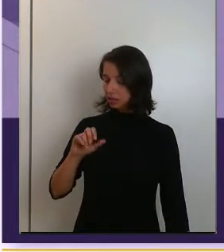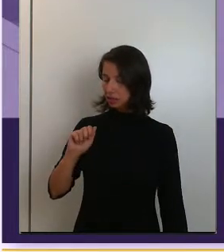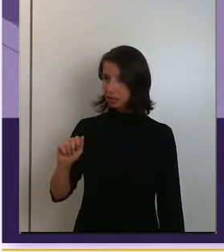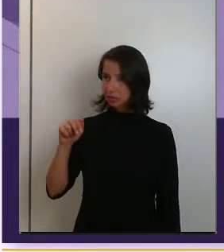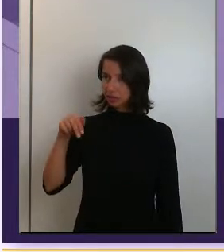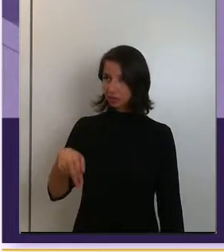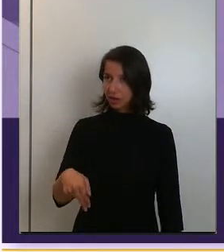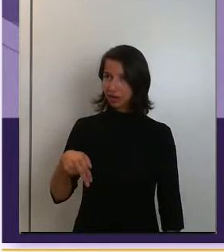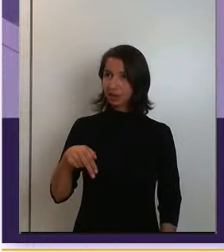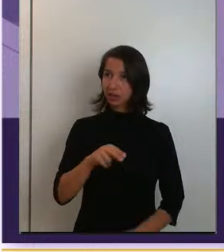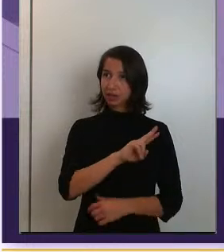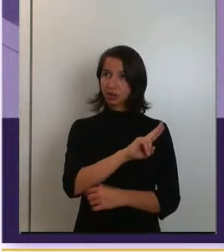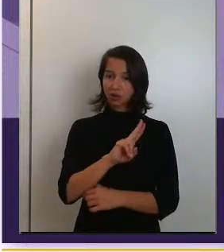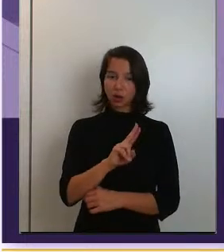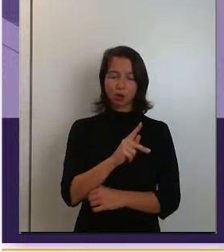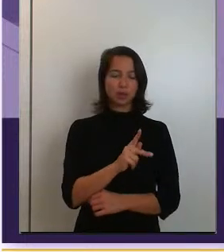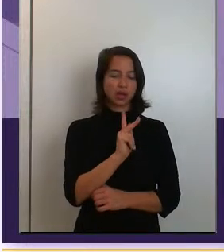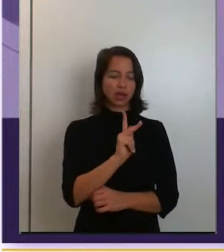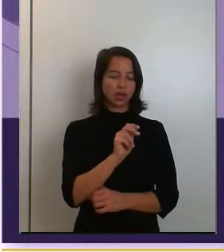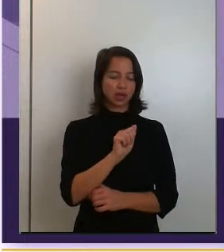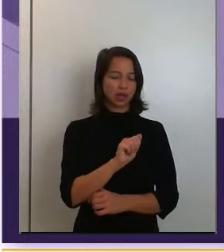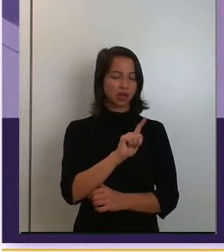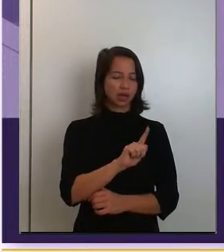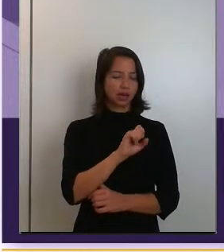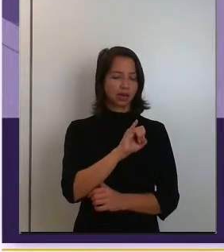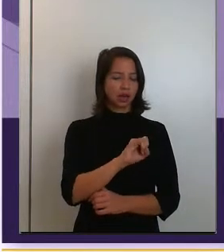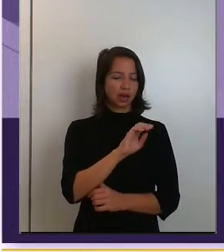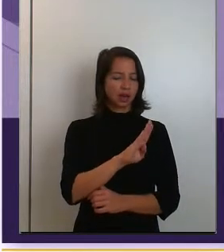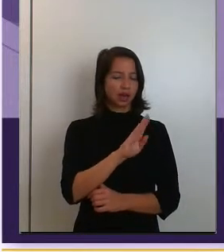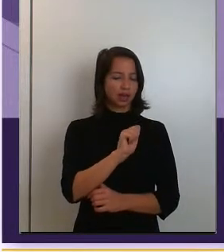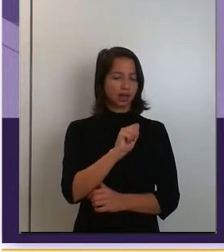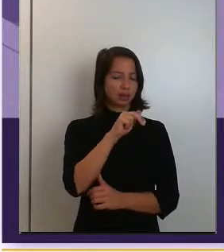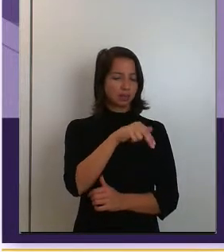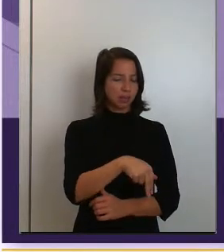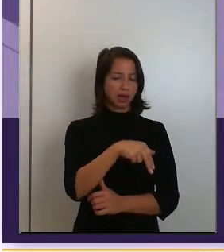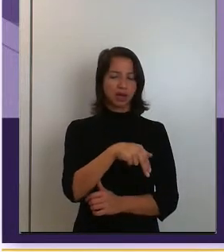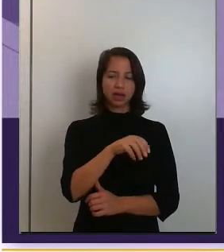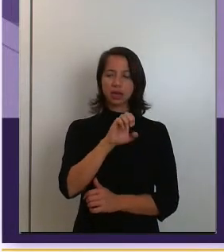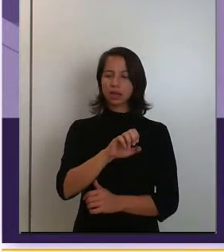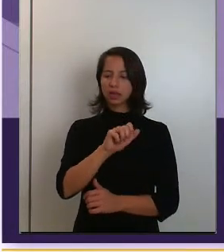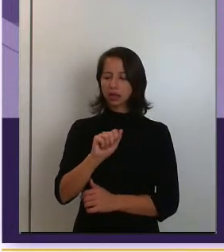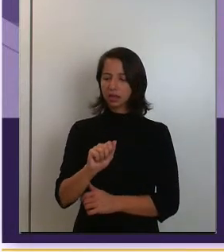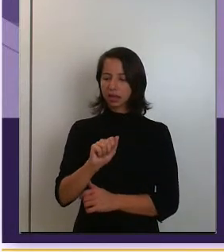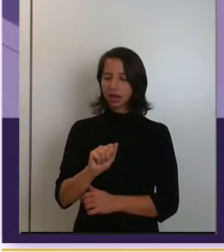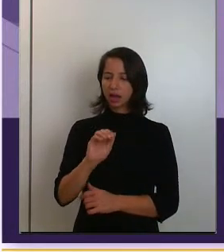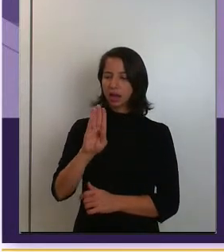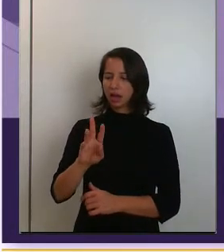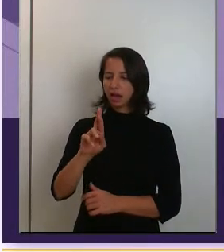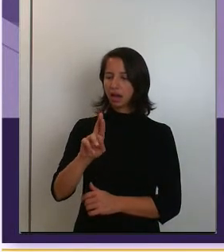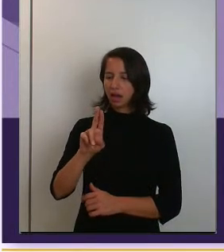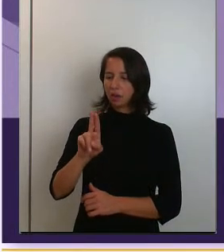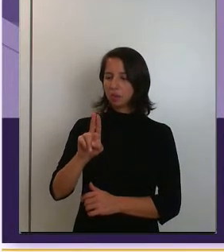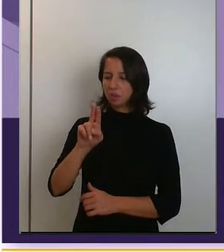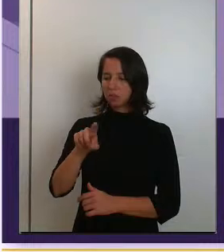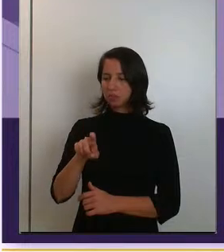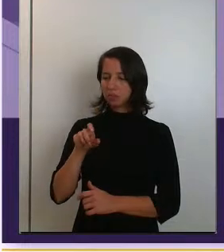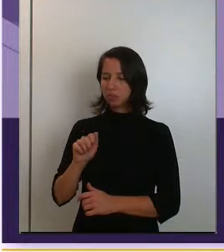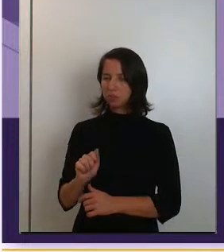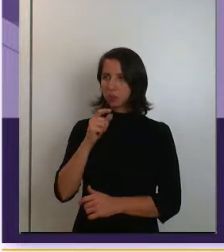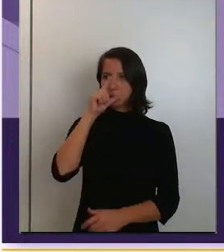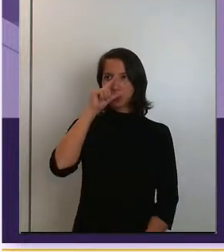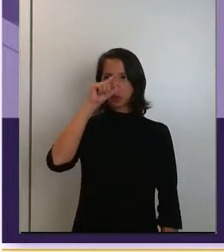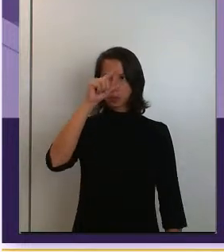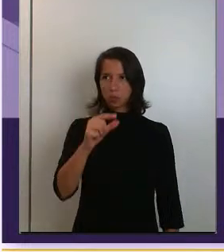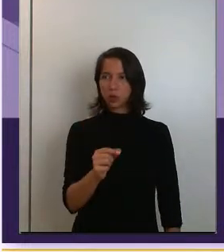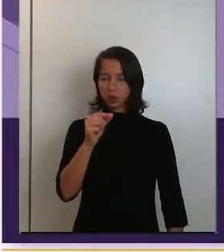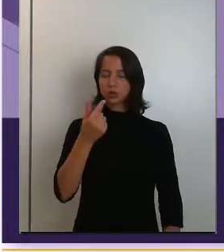a Bruxa. Em resumo, a Federici ela vai basicamente reescrever a história do surgimento e do desenvolvimento da